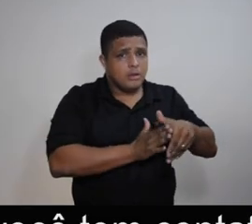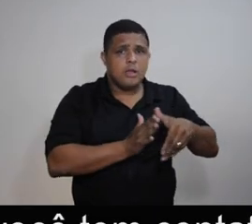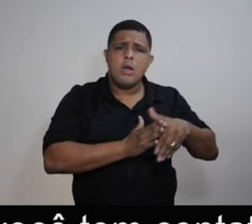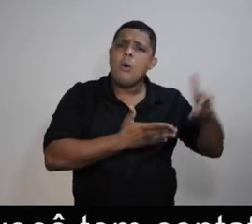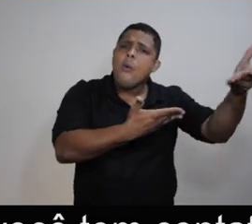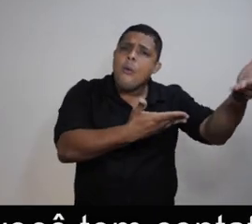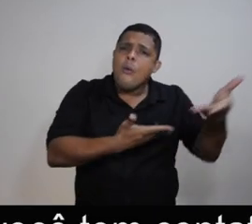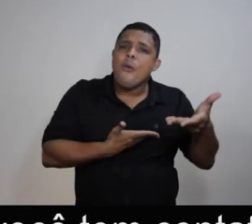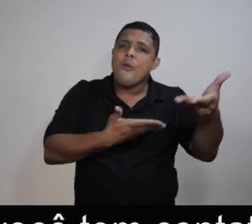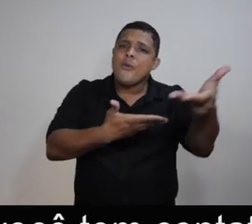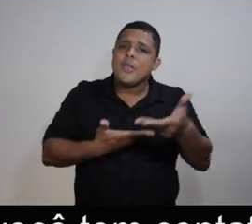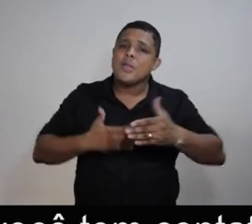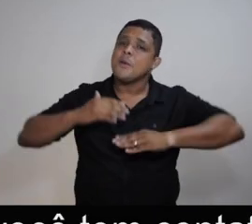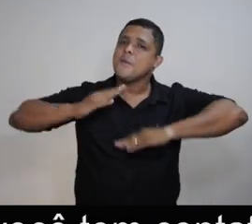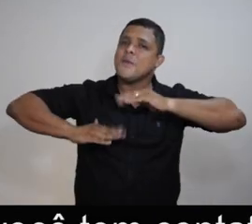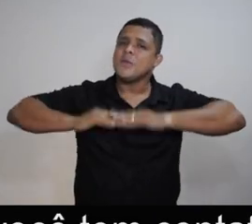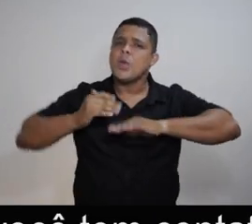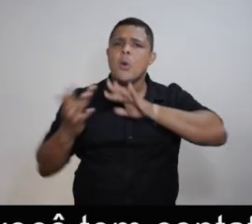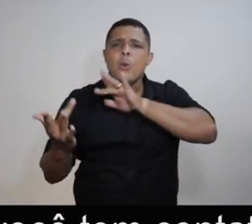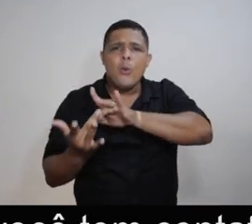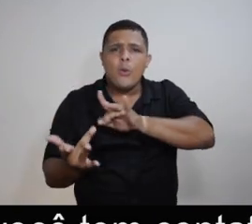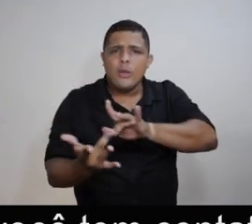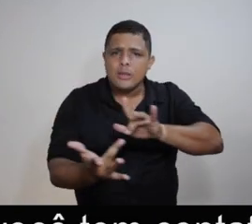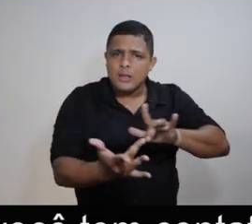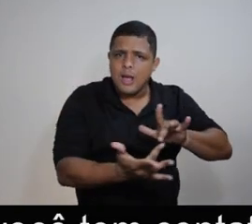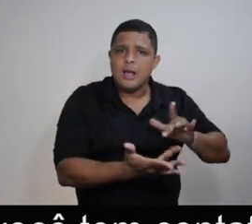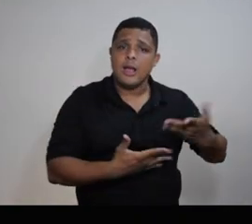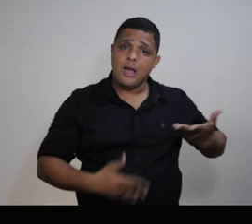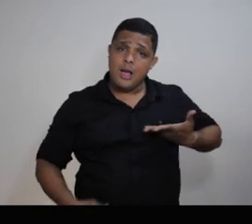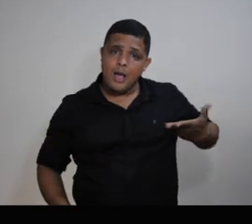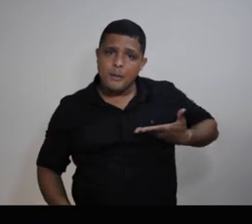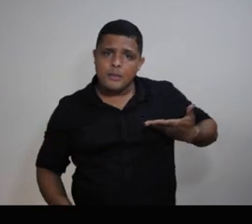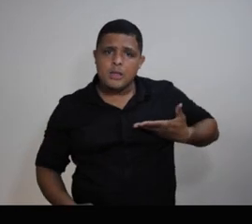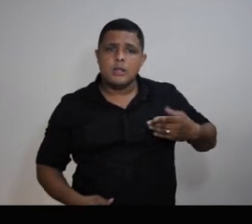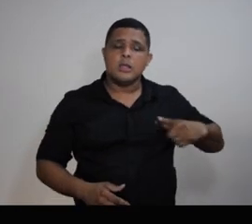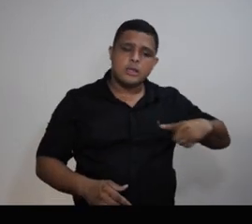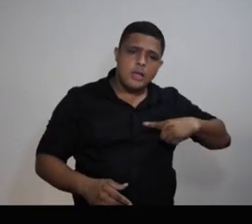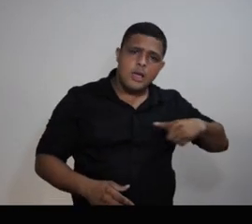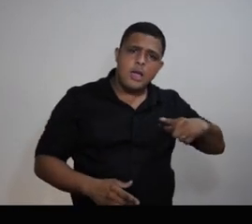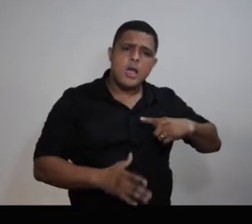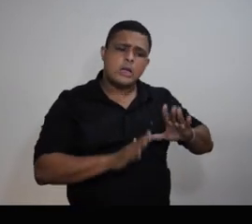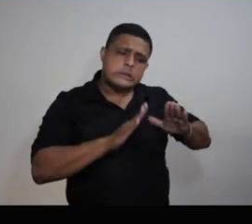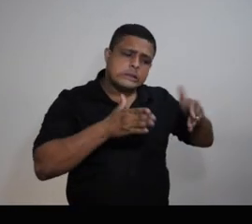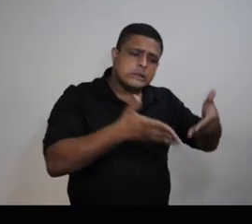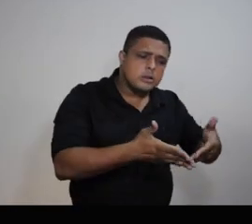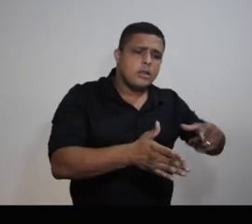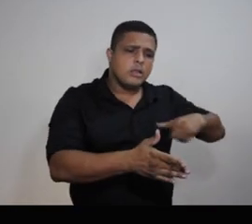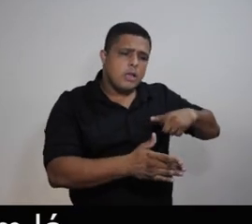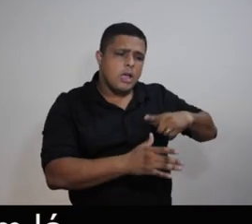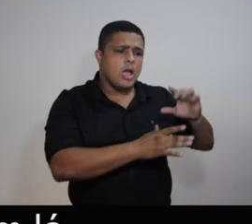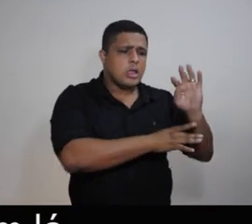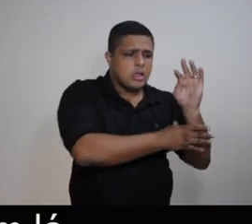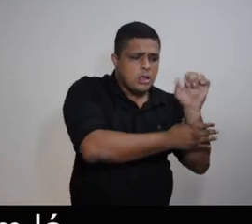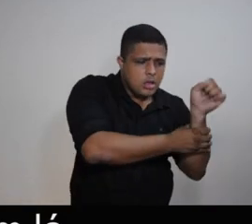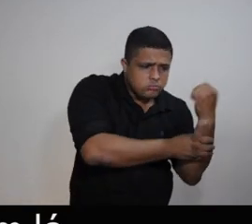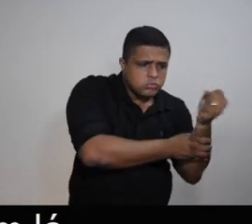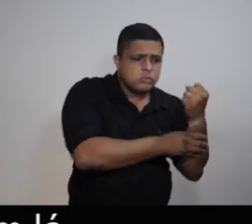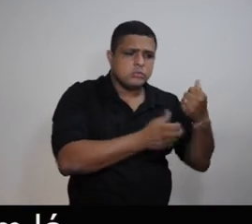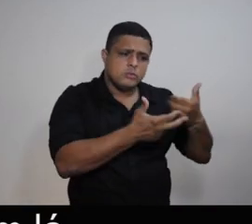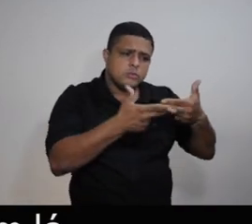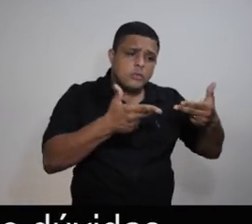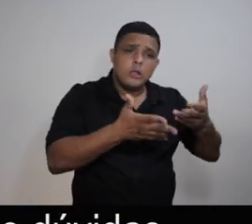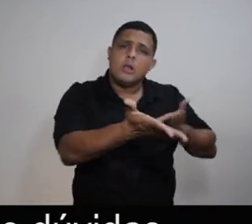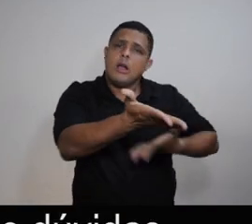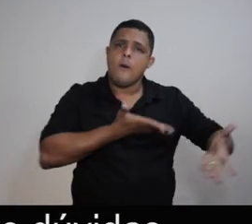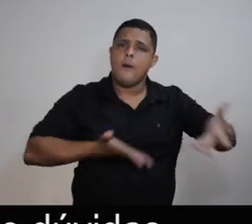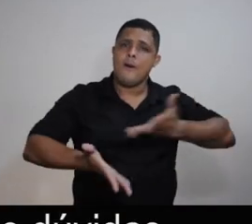você também convida os profissionais que você tem contato, que fazem estimulação precoce, as terapias dos seus filhos, para estarem